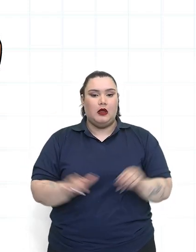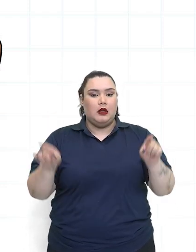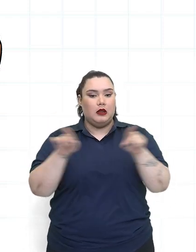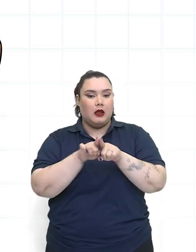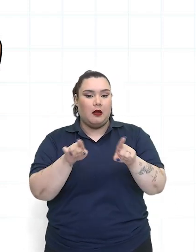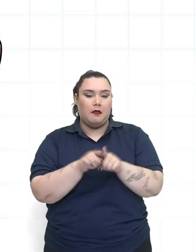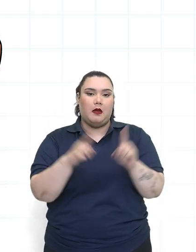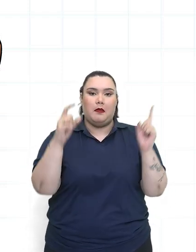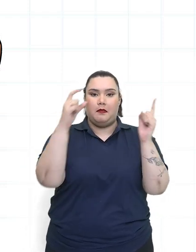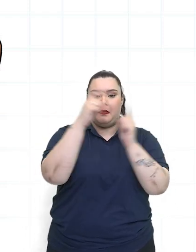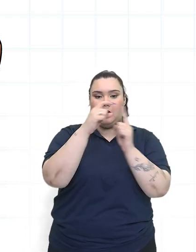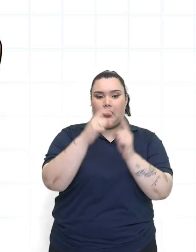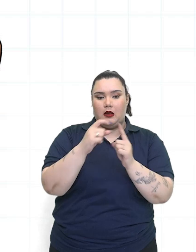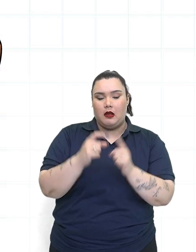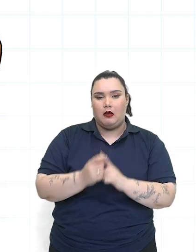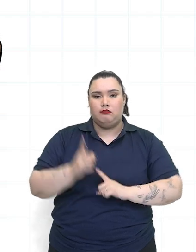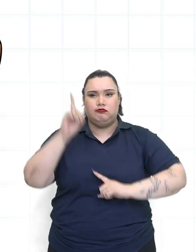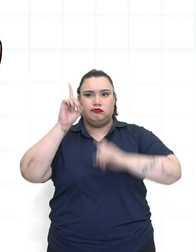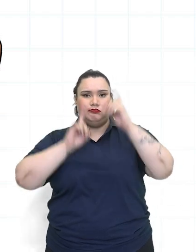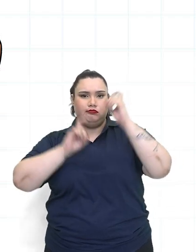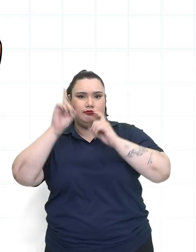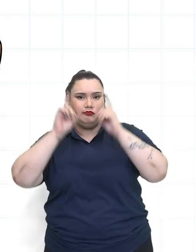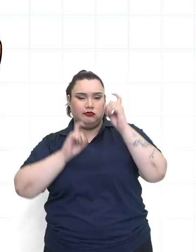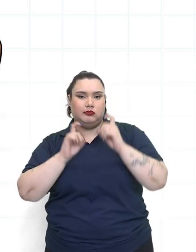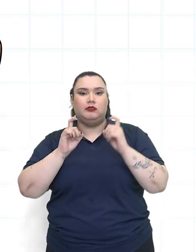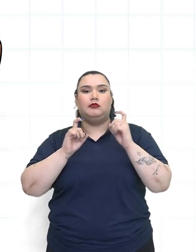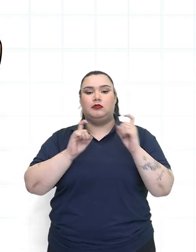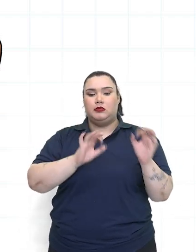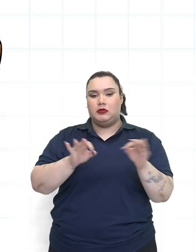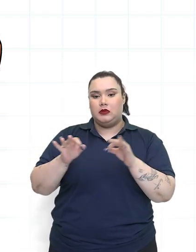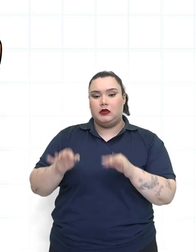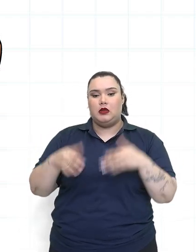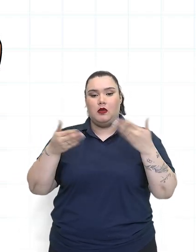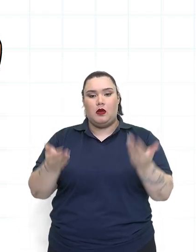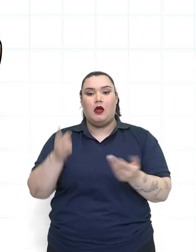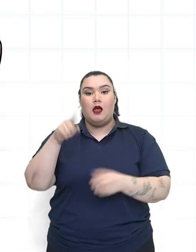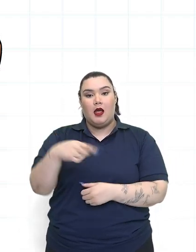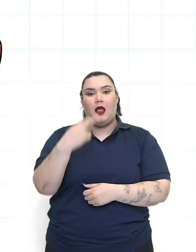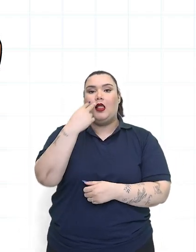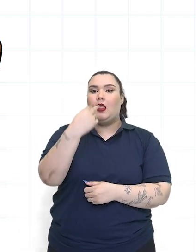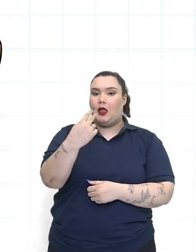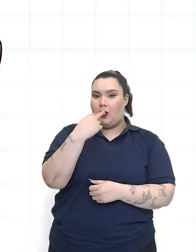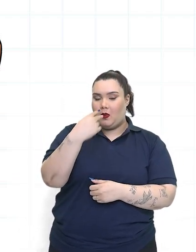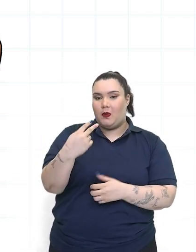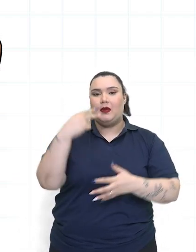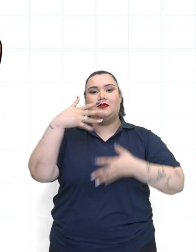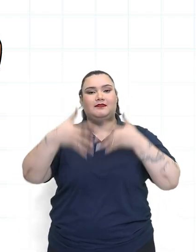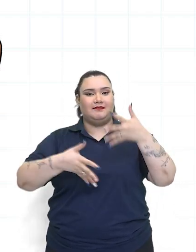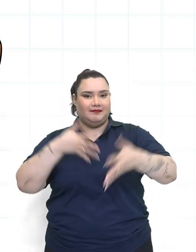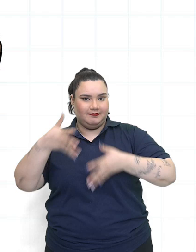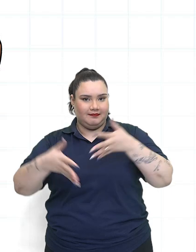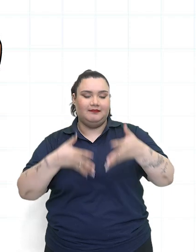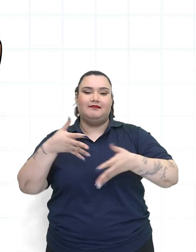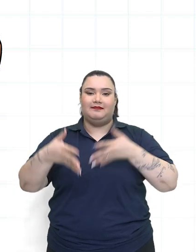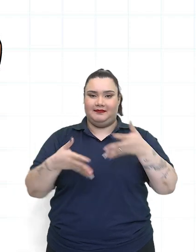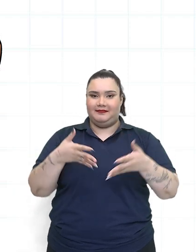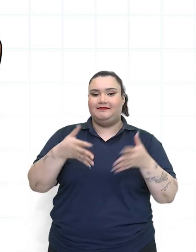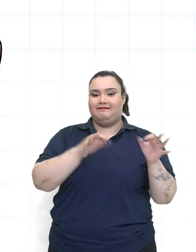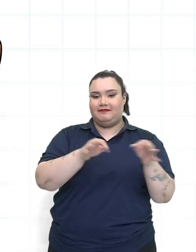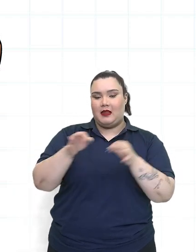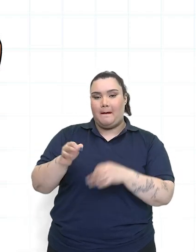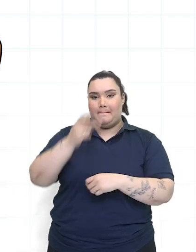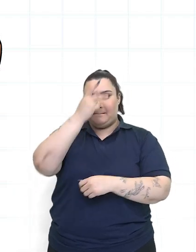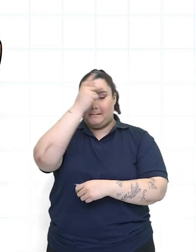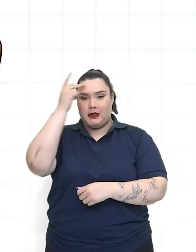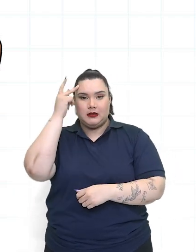as palavras, as expressões. Então, é uma língua própria, né? A língua de sinais para